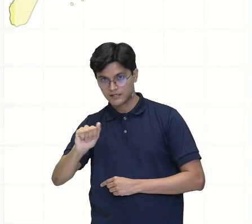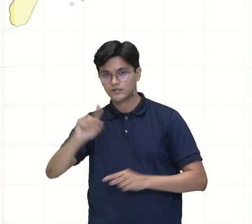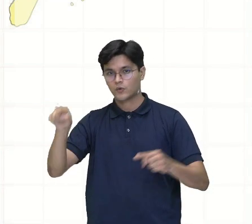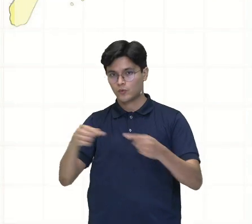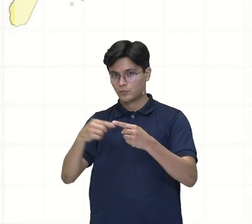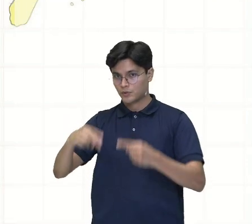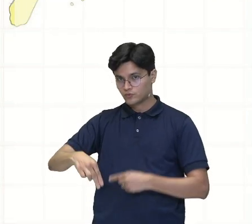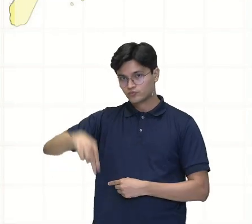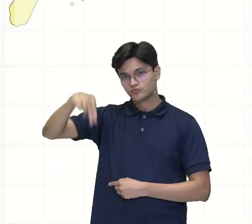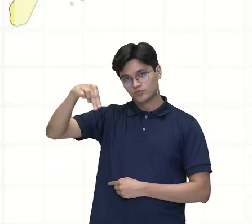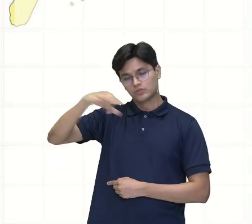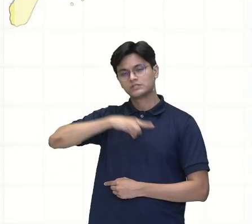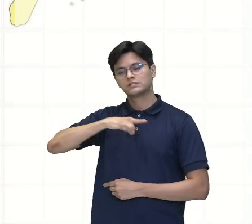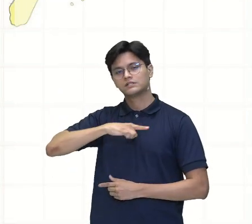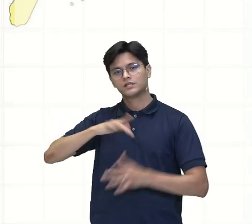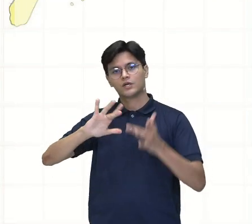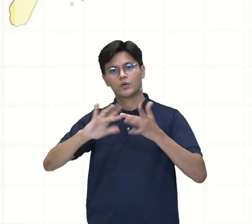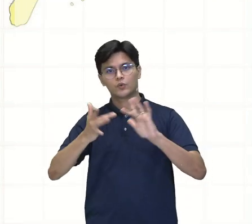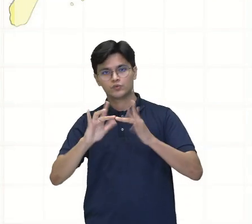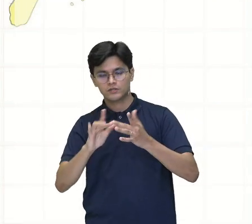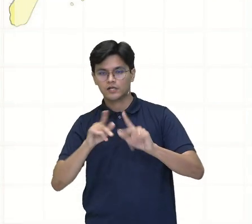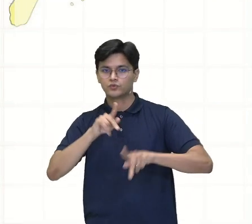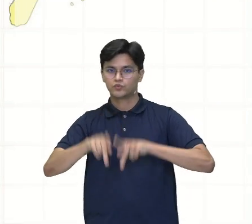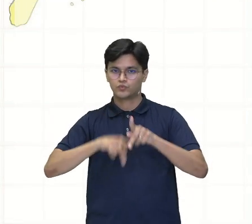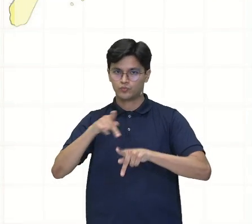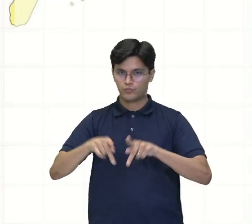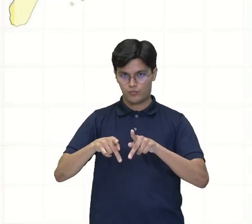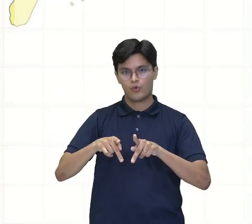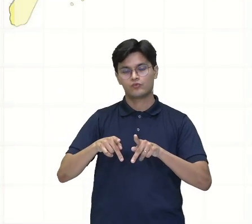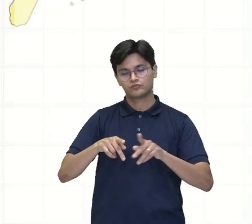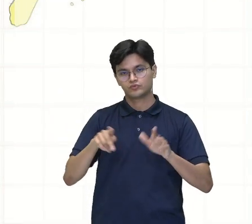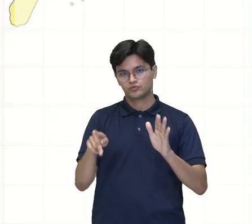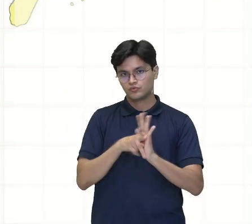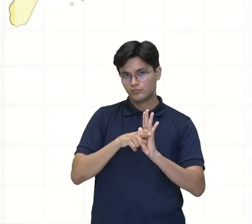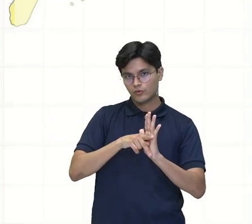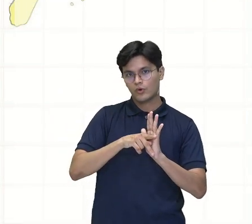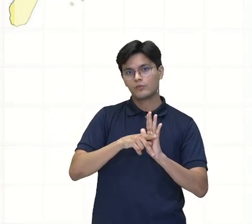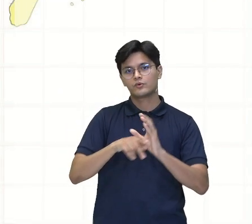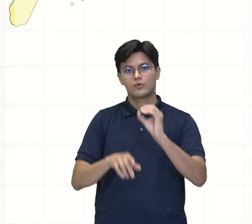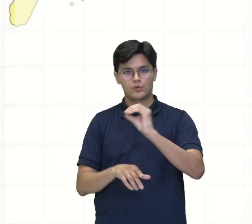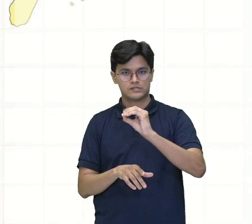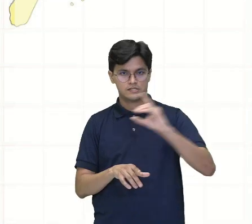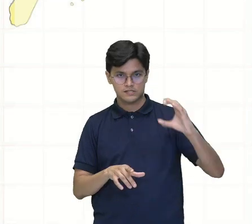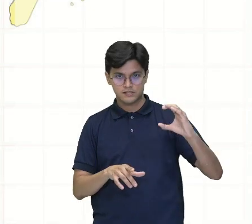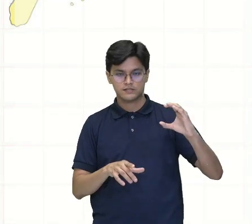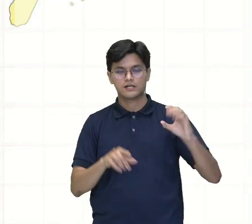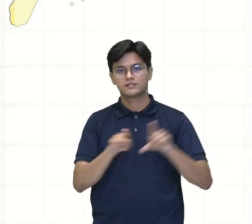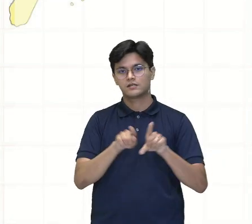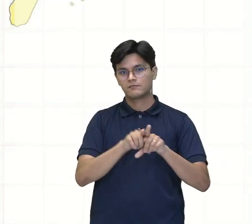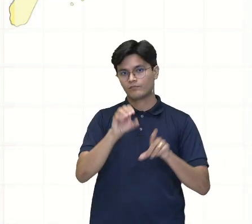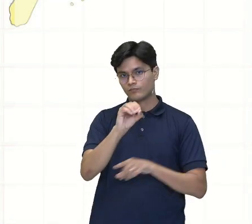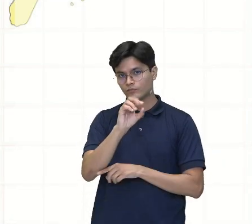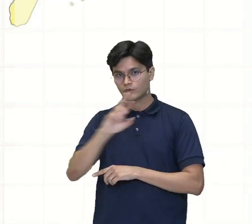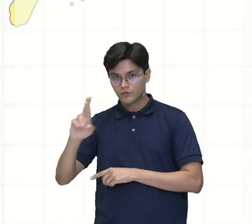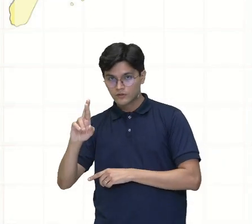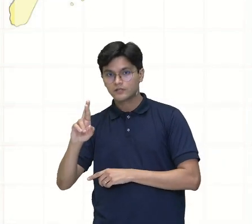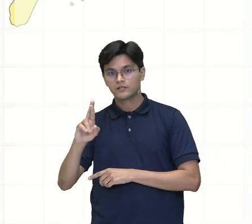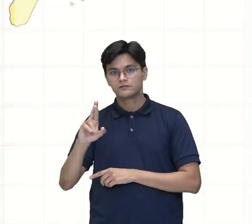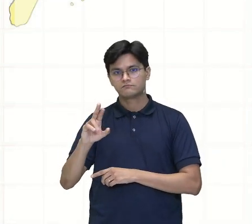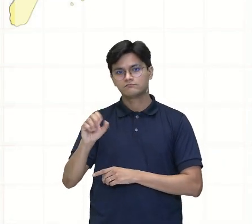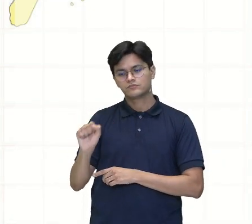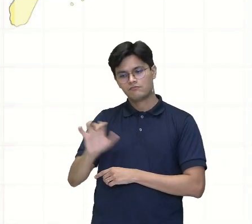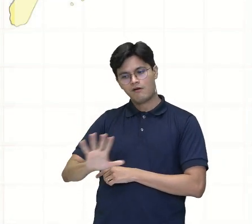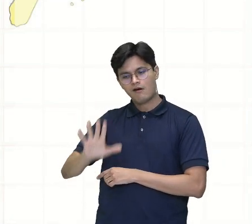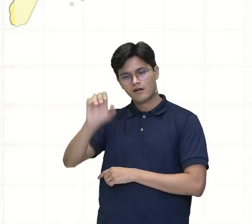teve contato com os povos ocidentais e orientais, e a subsaariana, a região sul, nós temos